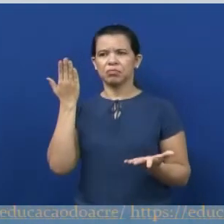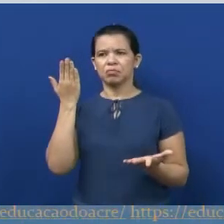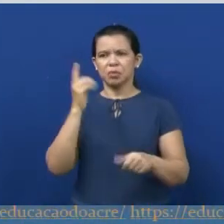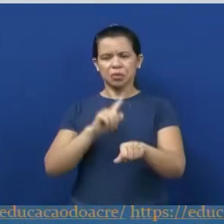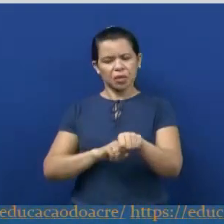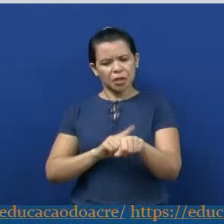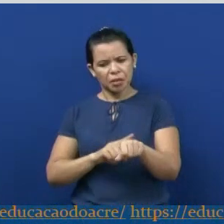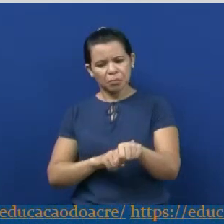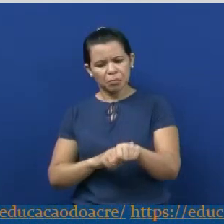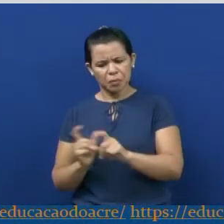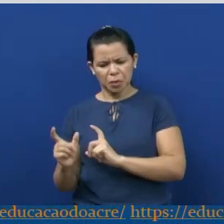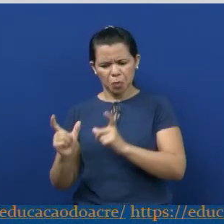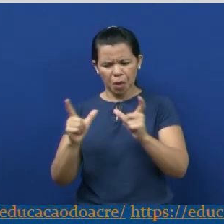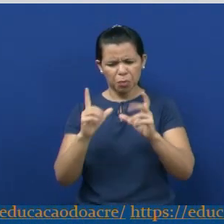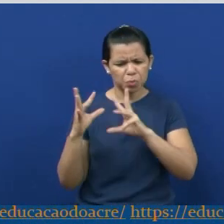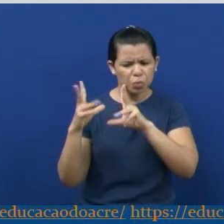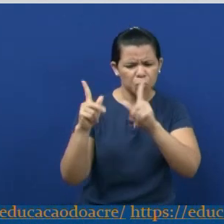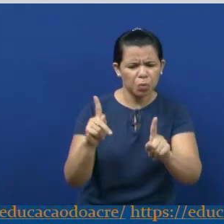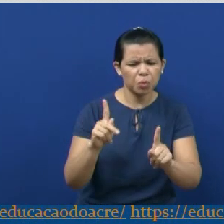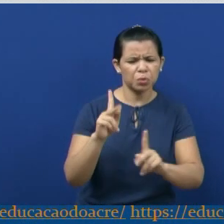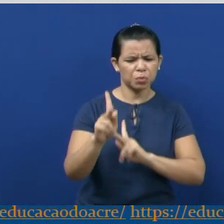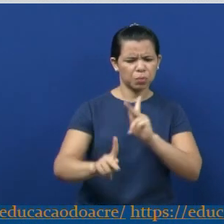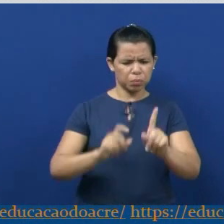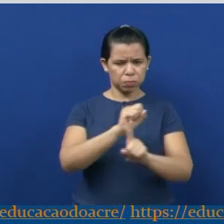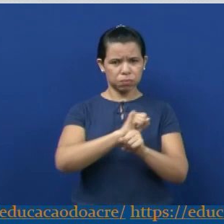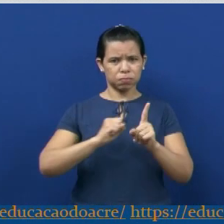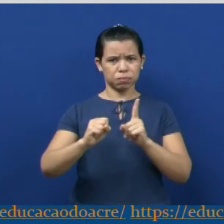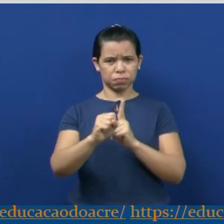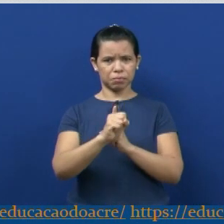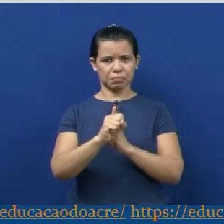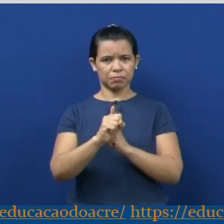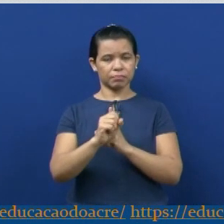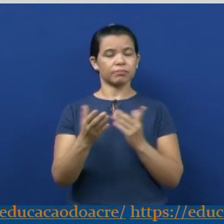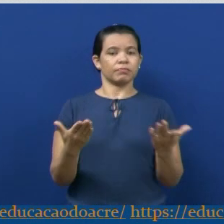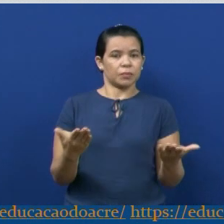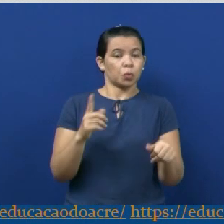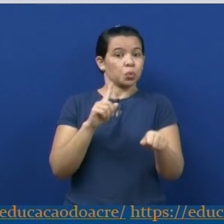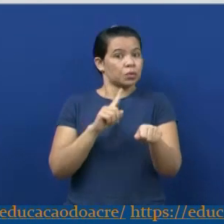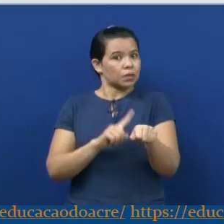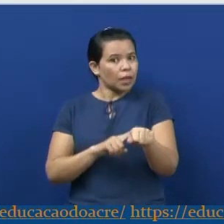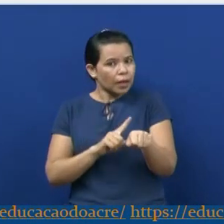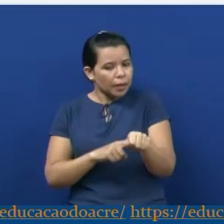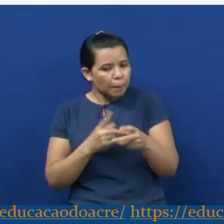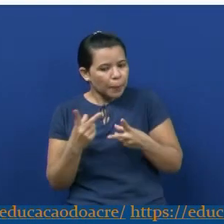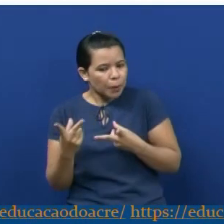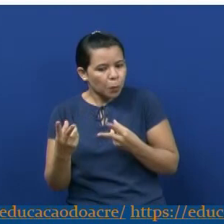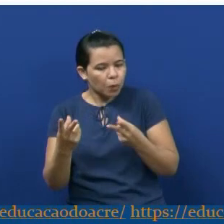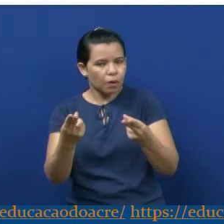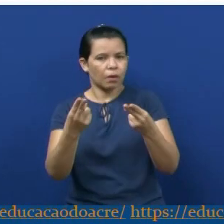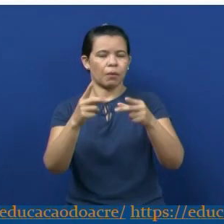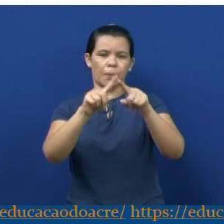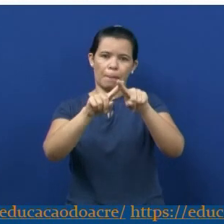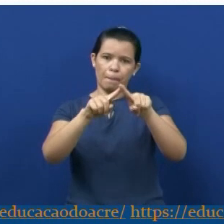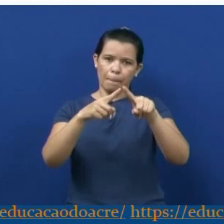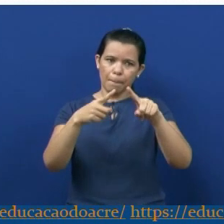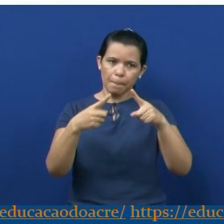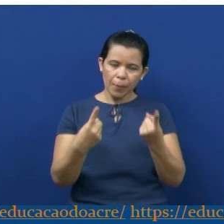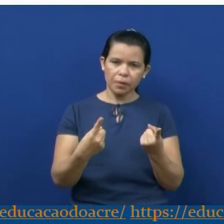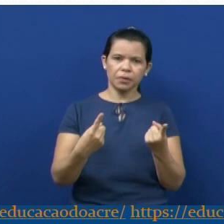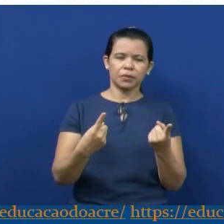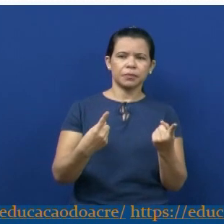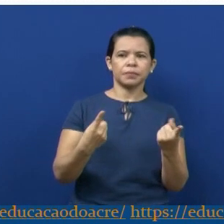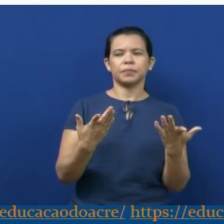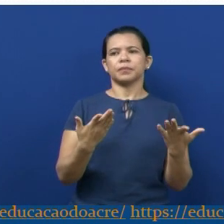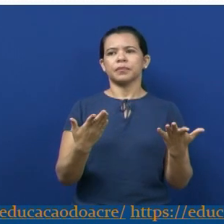sociedades? Olha só, o tempo é igual para todas as sociedades, porém as produções, as atividades que o ser